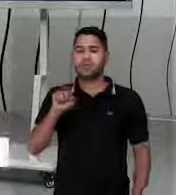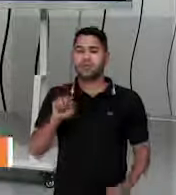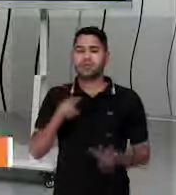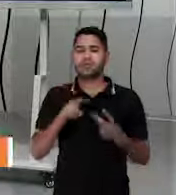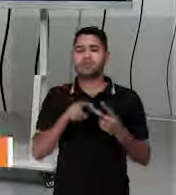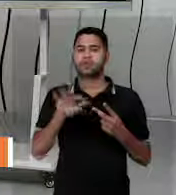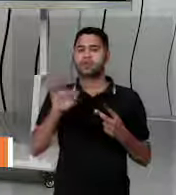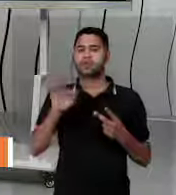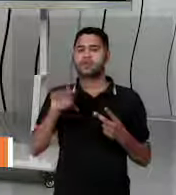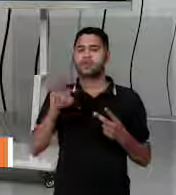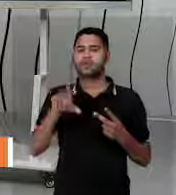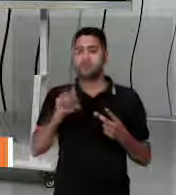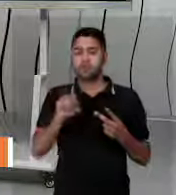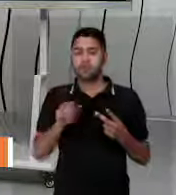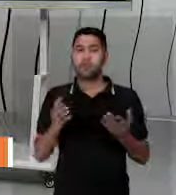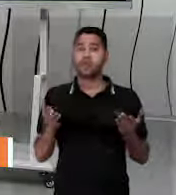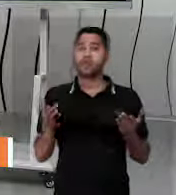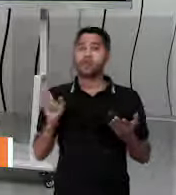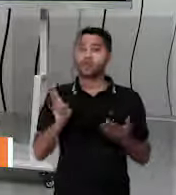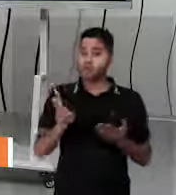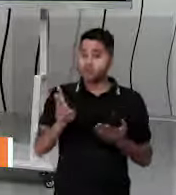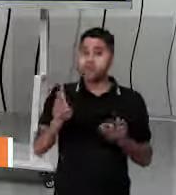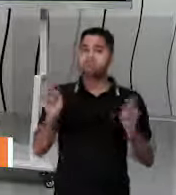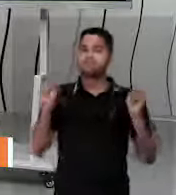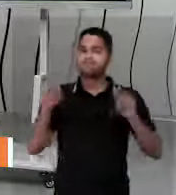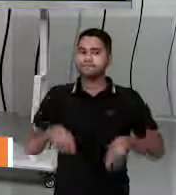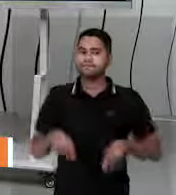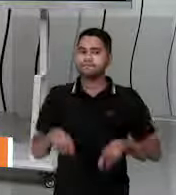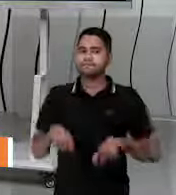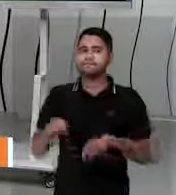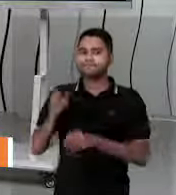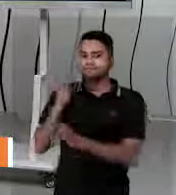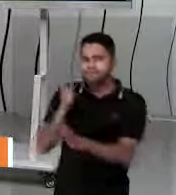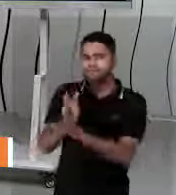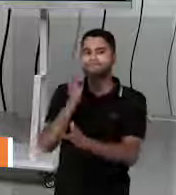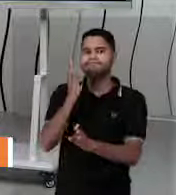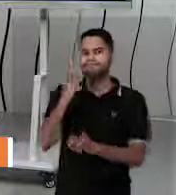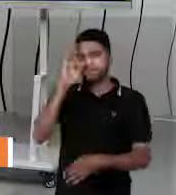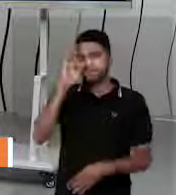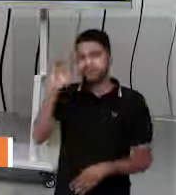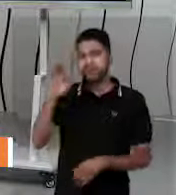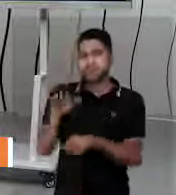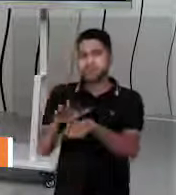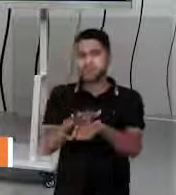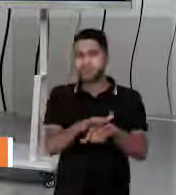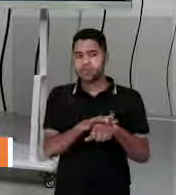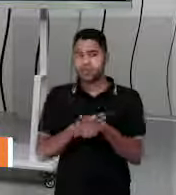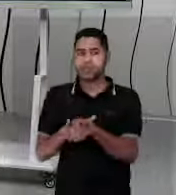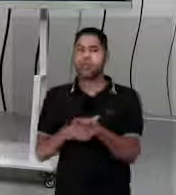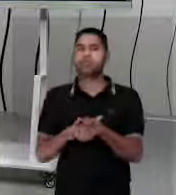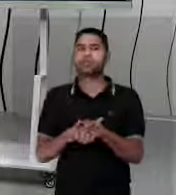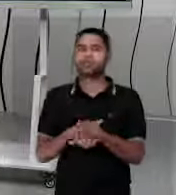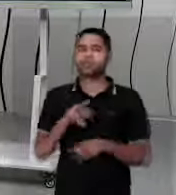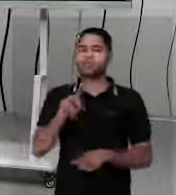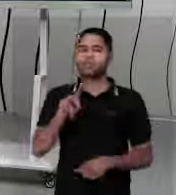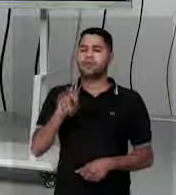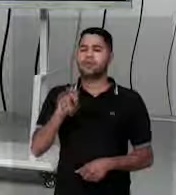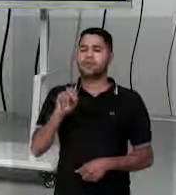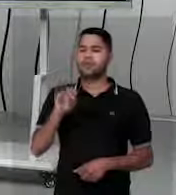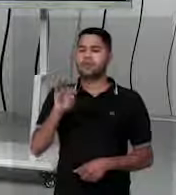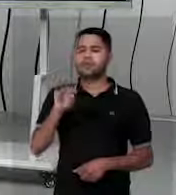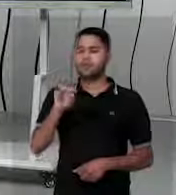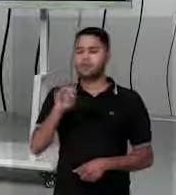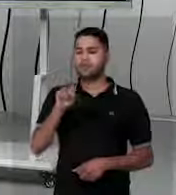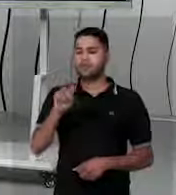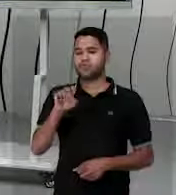a habilidade de identificar as principais doenças causadas por esses micro-organismos, protozoários e fungos. Na última